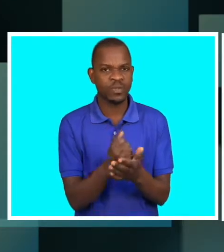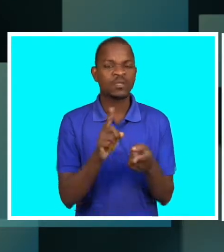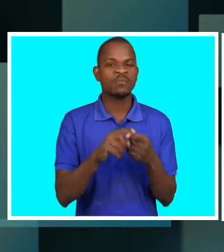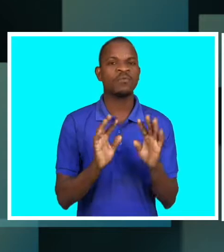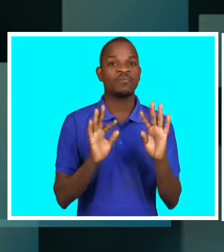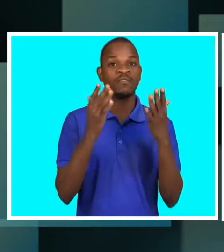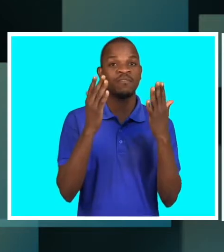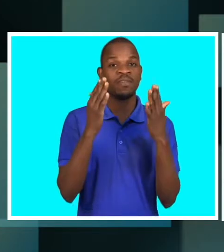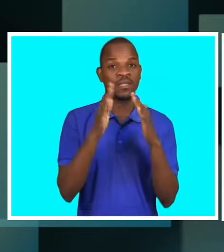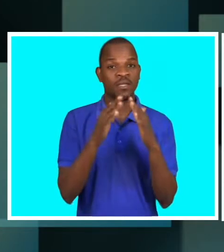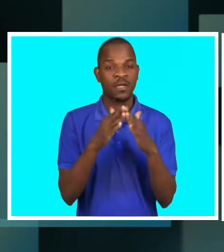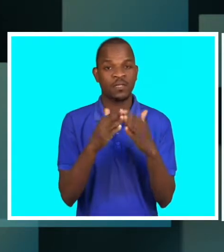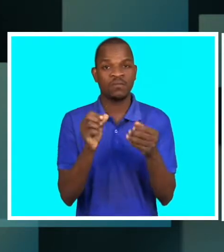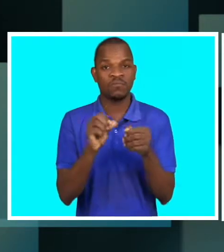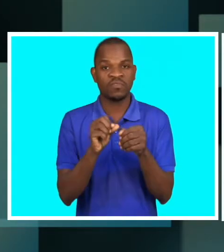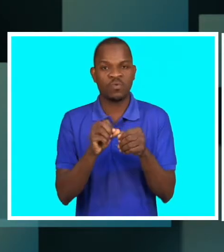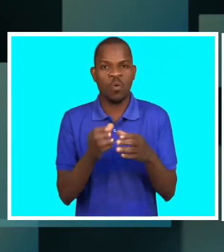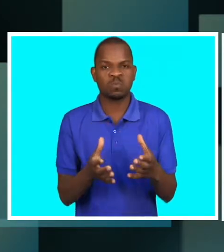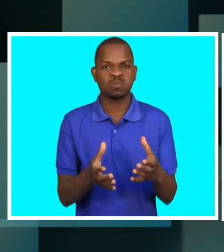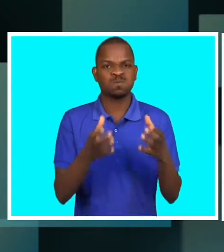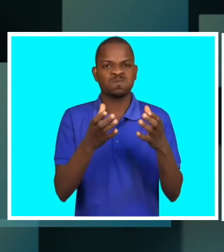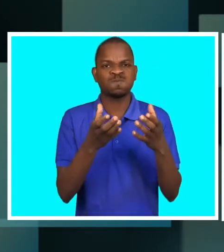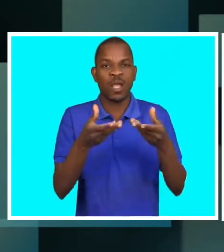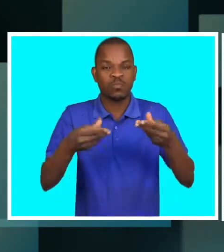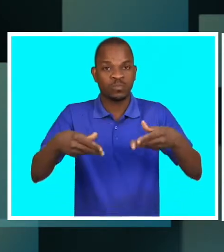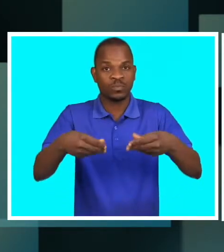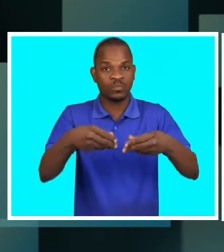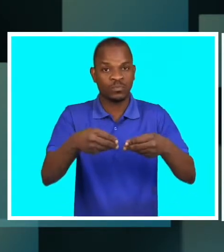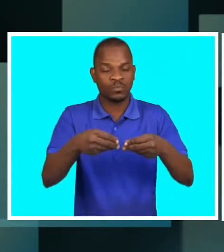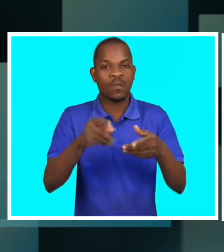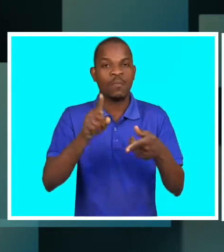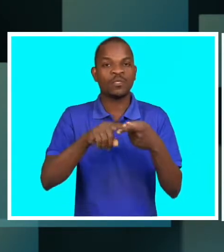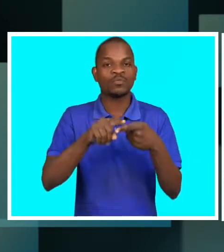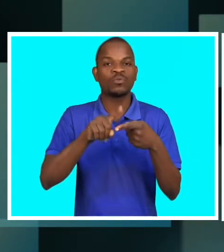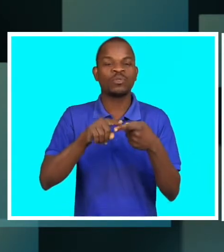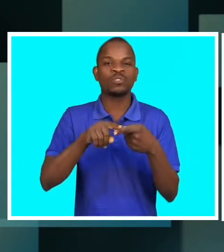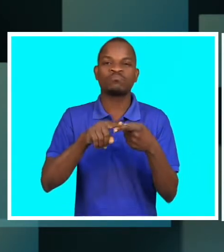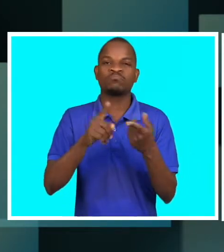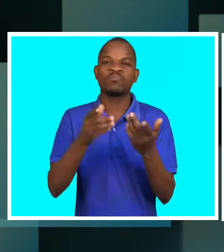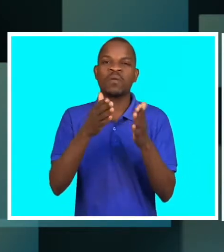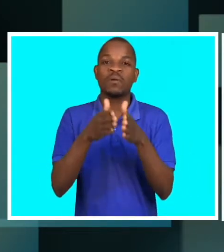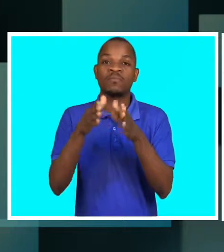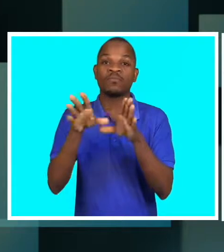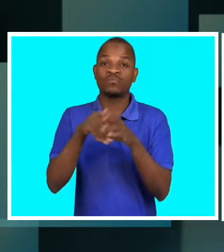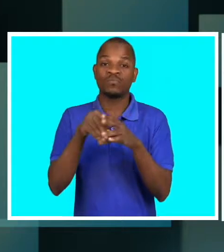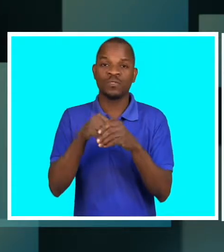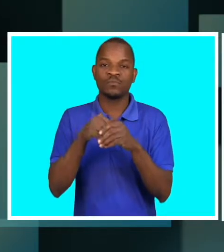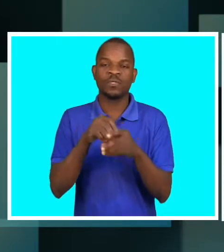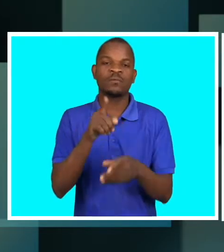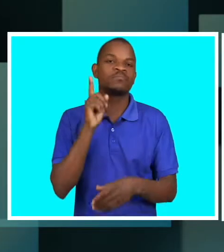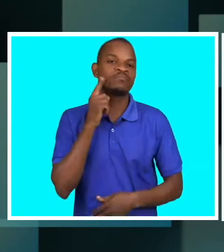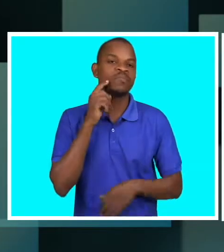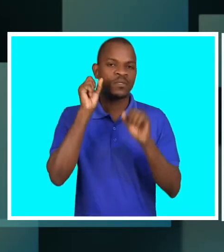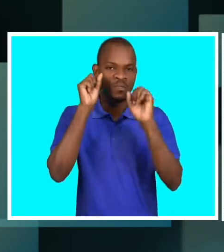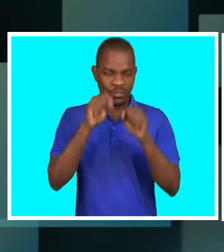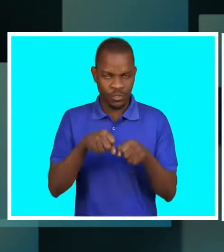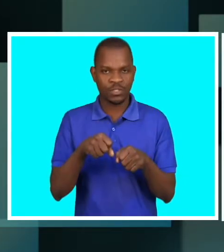é rentável e consegue sobreviver com esse tipo de atividade para os associados neste caso? Sim, conseguimos sim.